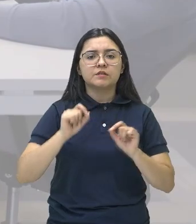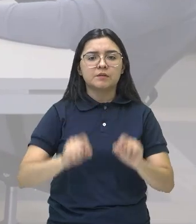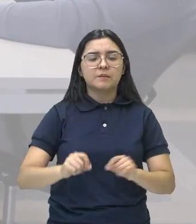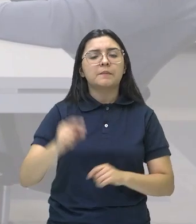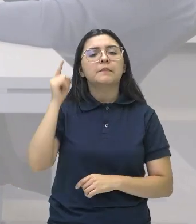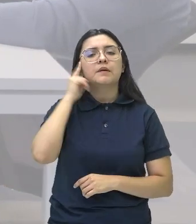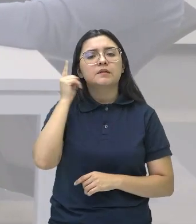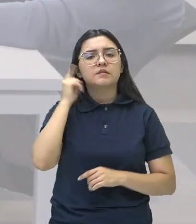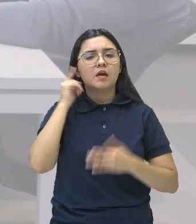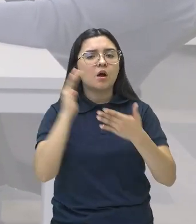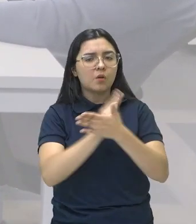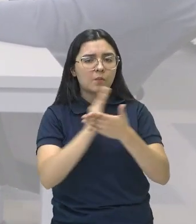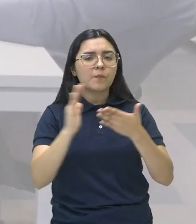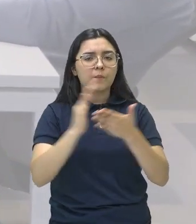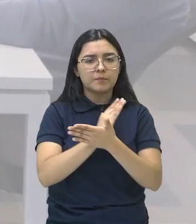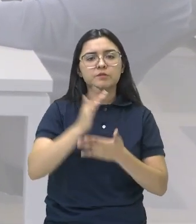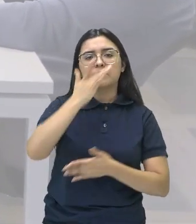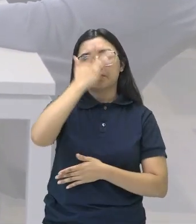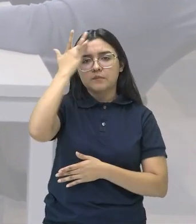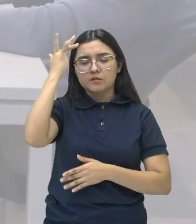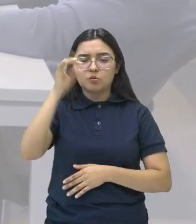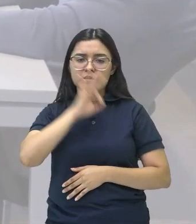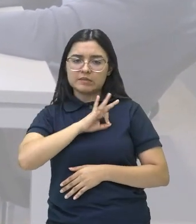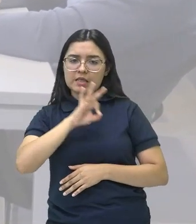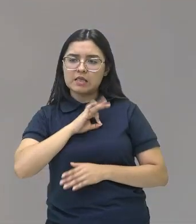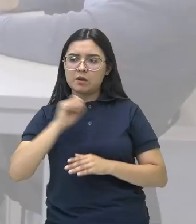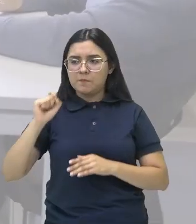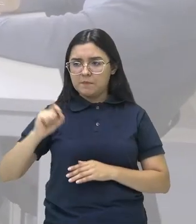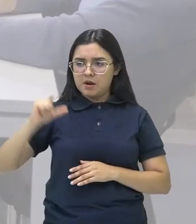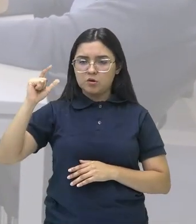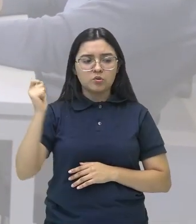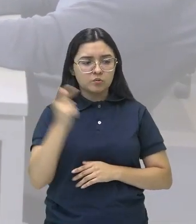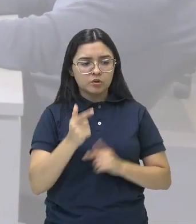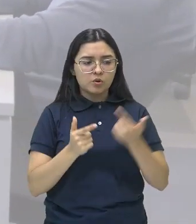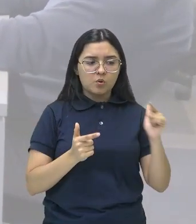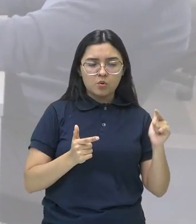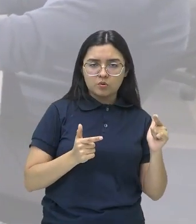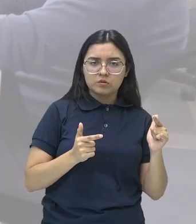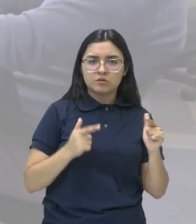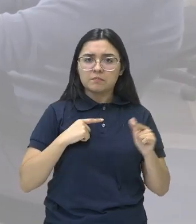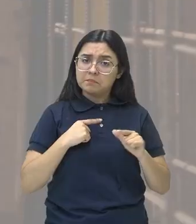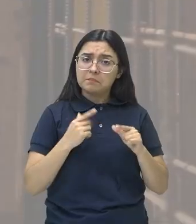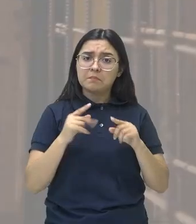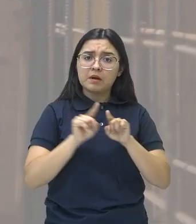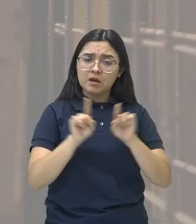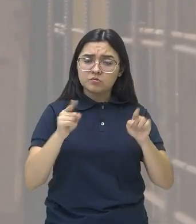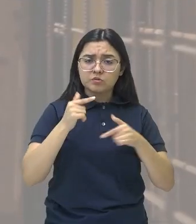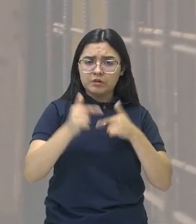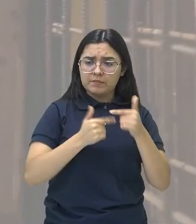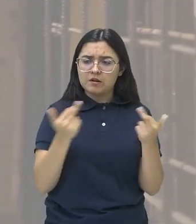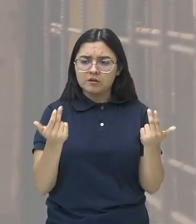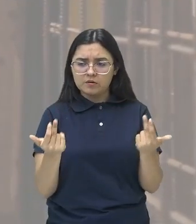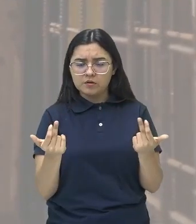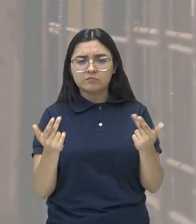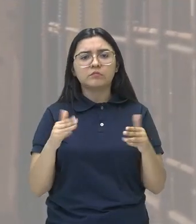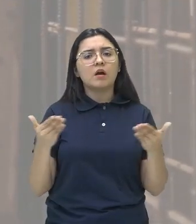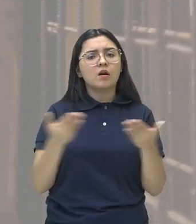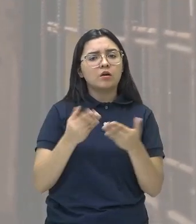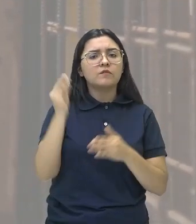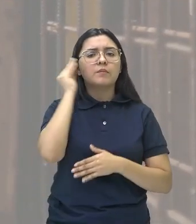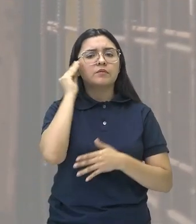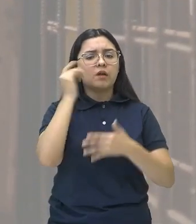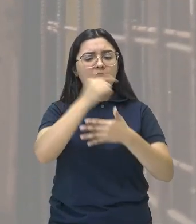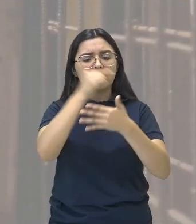por que algumas pessoas ganham mais do que outras, mesmo realizando tarefas semelhantes? Vamos explorar os fatores